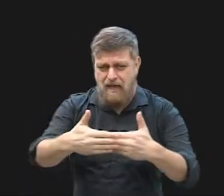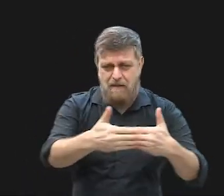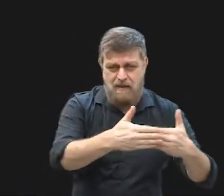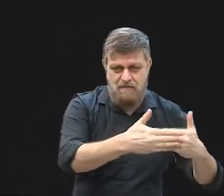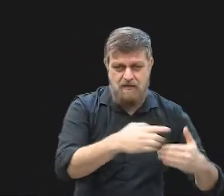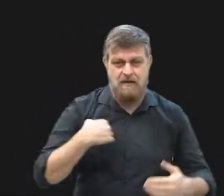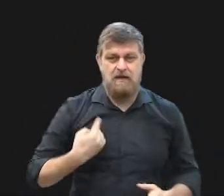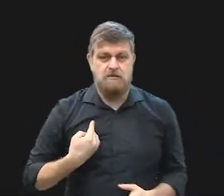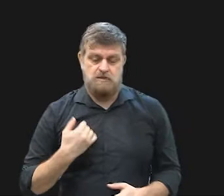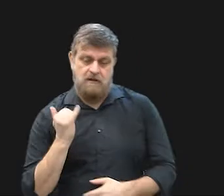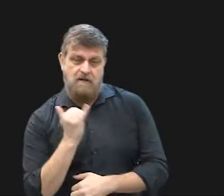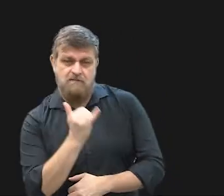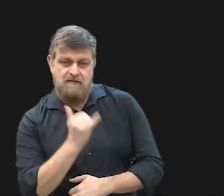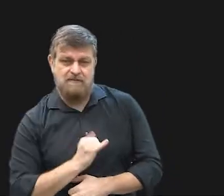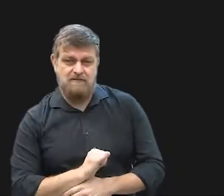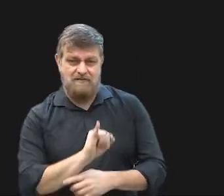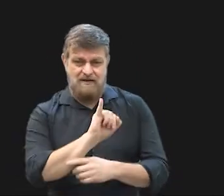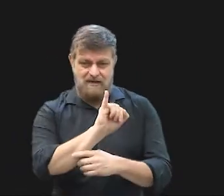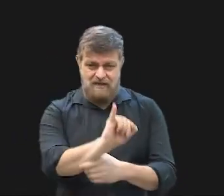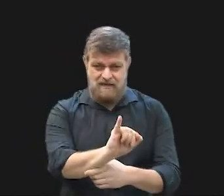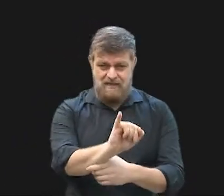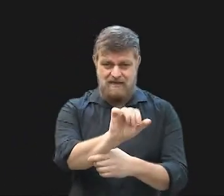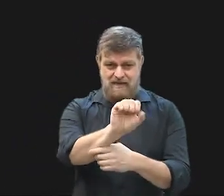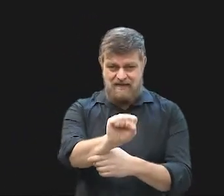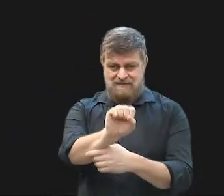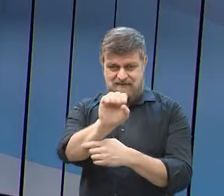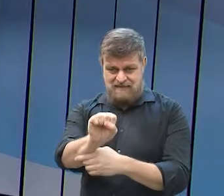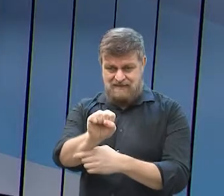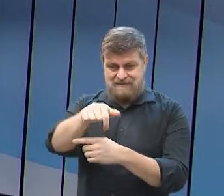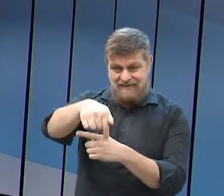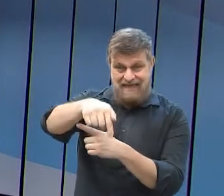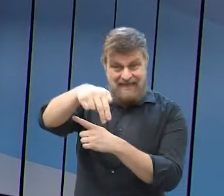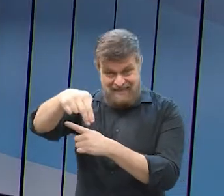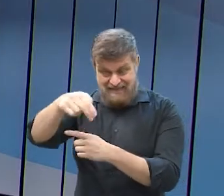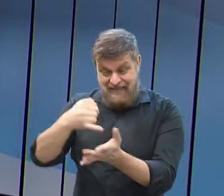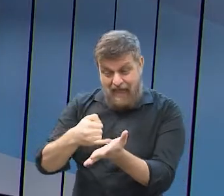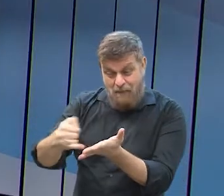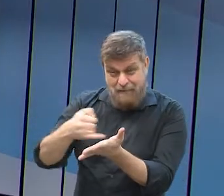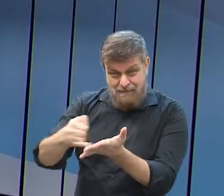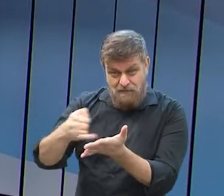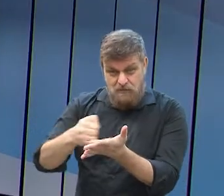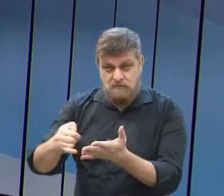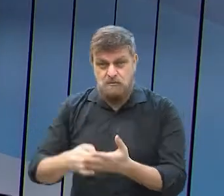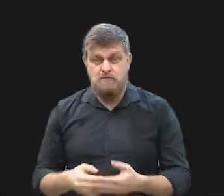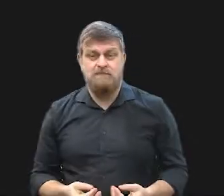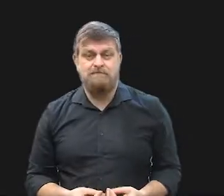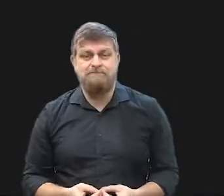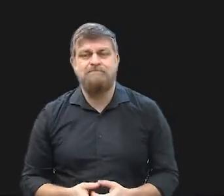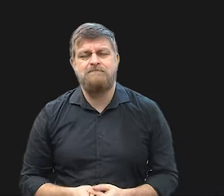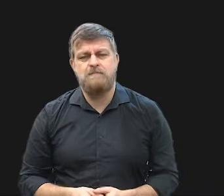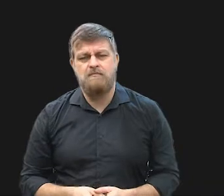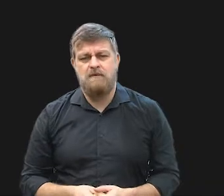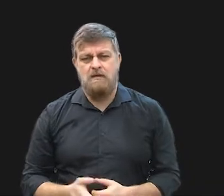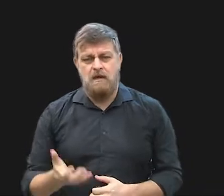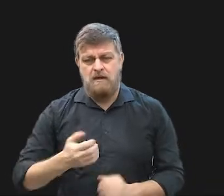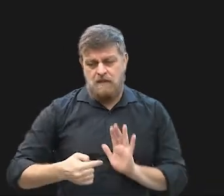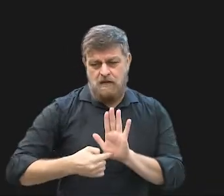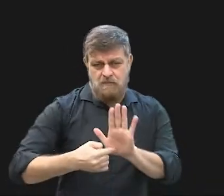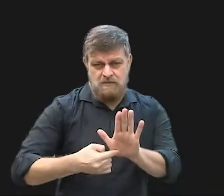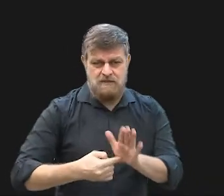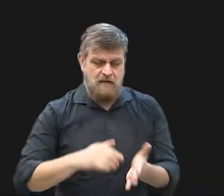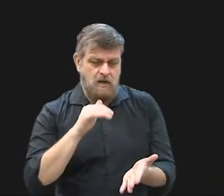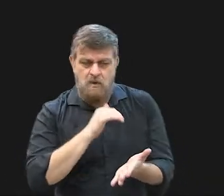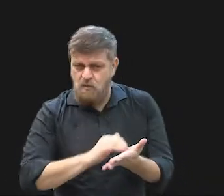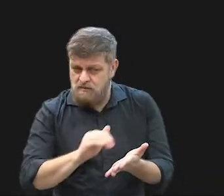serviço, né? Que a gente está falando imposto sobre serviço de qualquer natureza. Então, qualquer empresa,